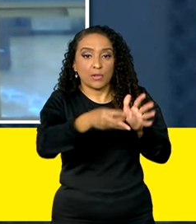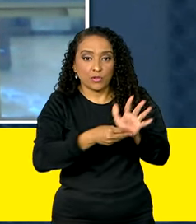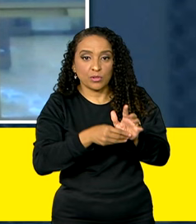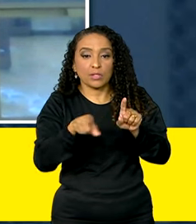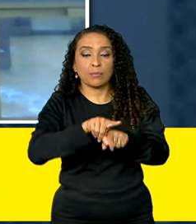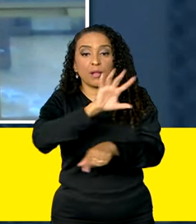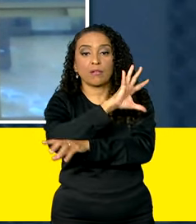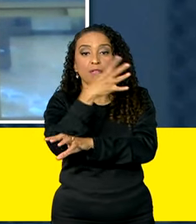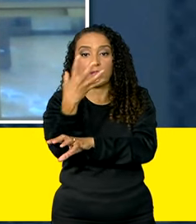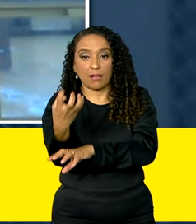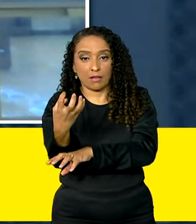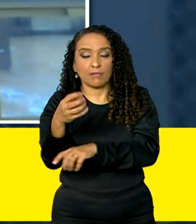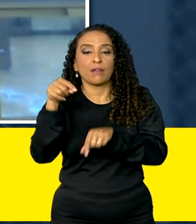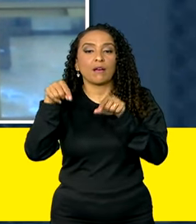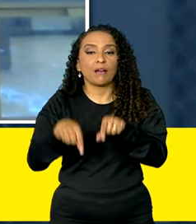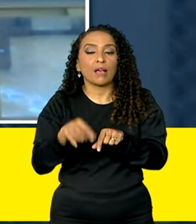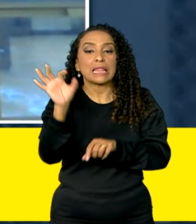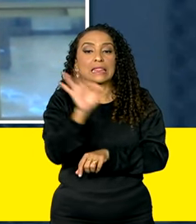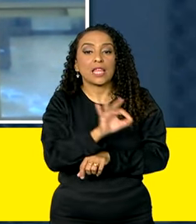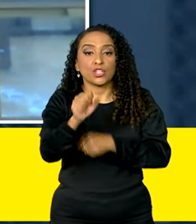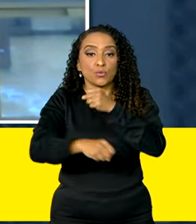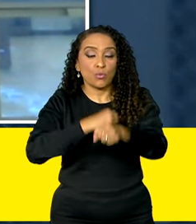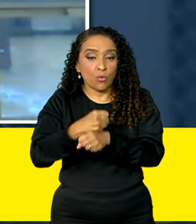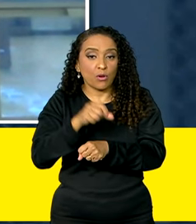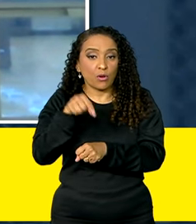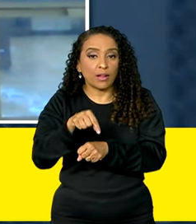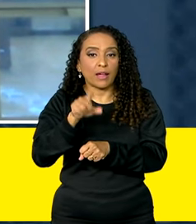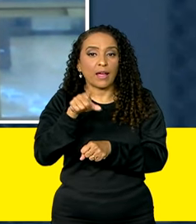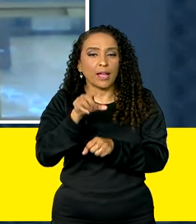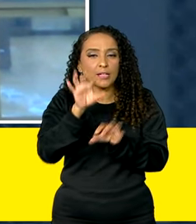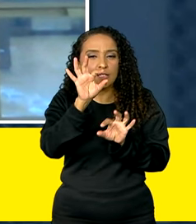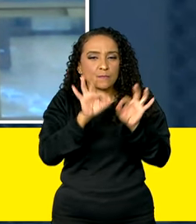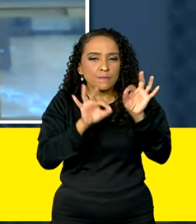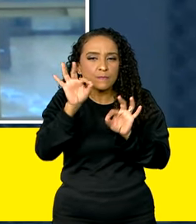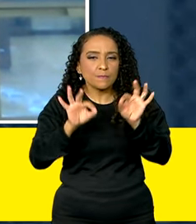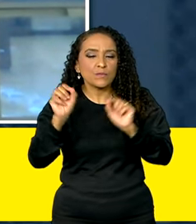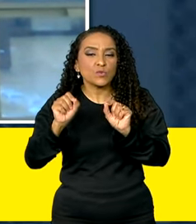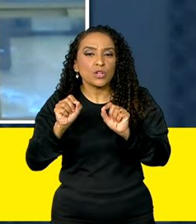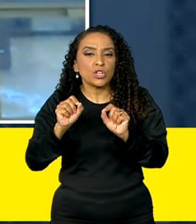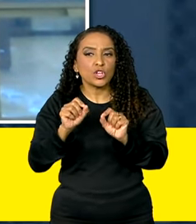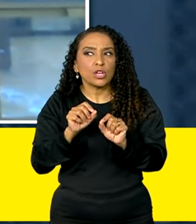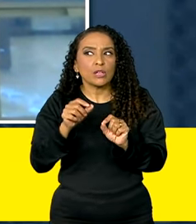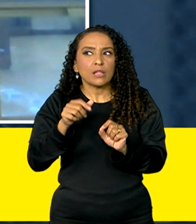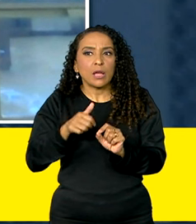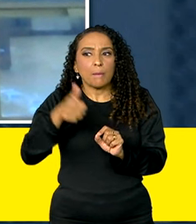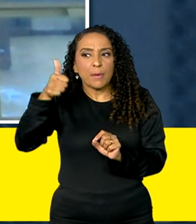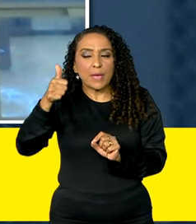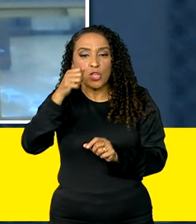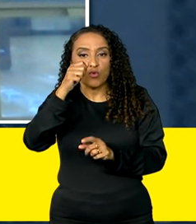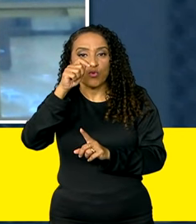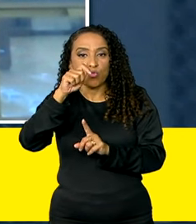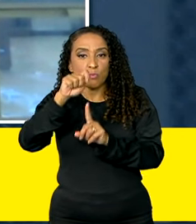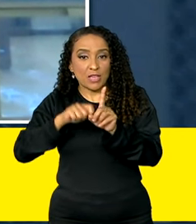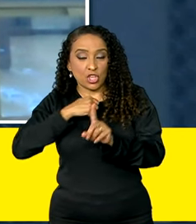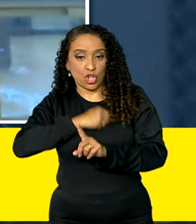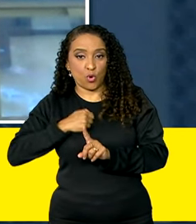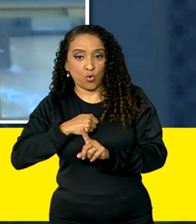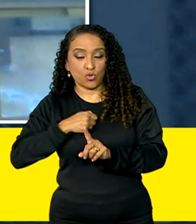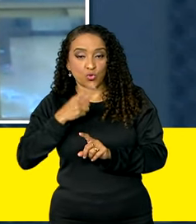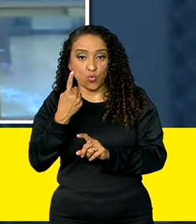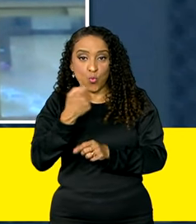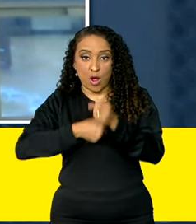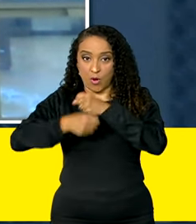no Cerrado. E essa taxa anual, ela é aferida do dia 1º de agosto do ano